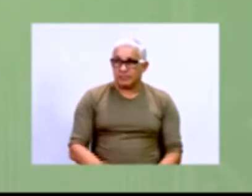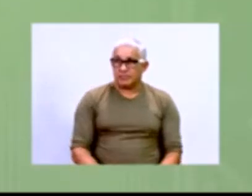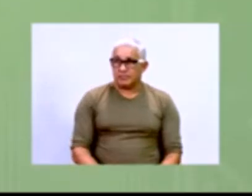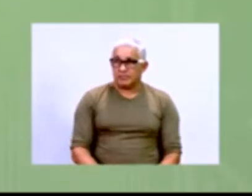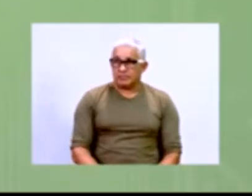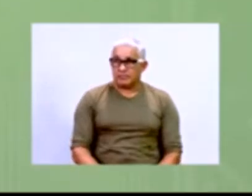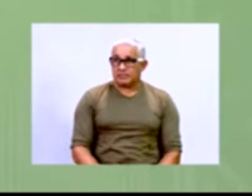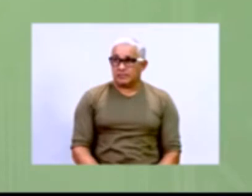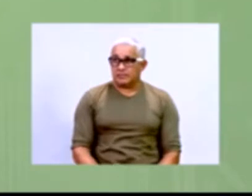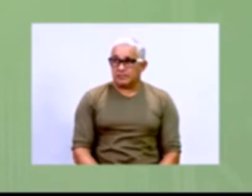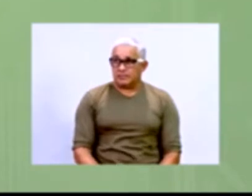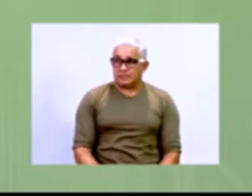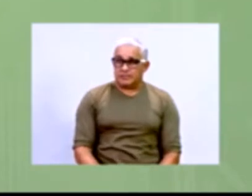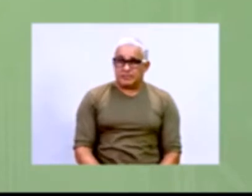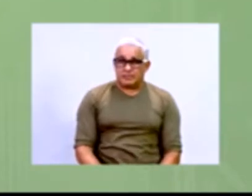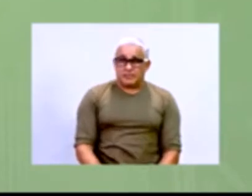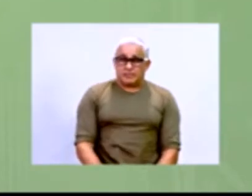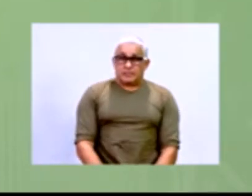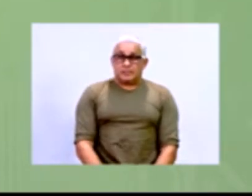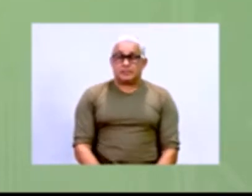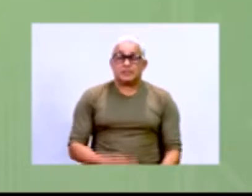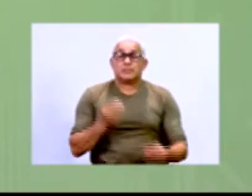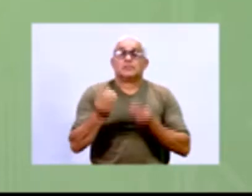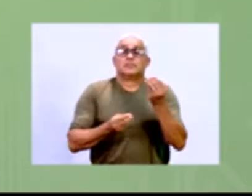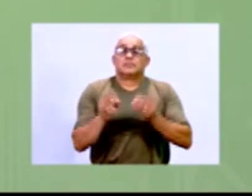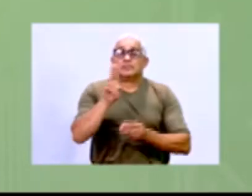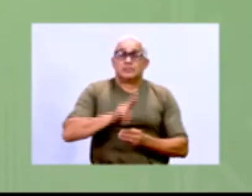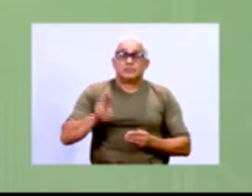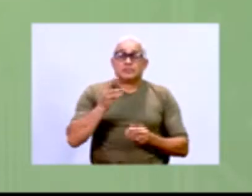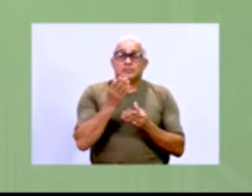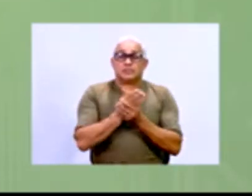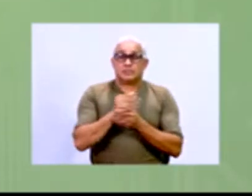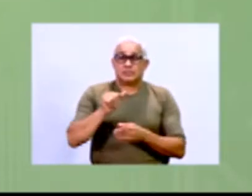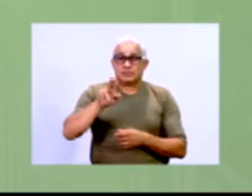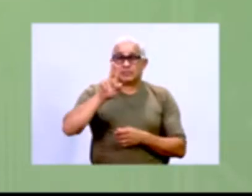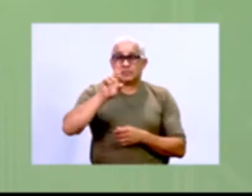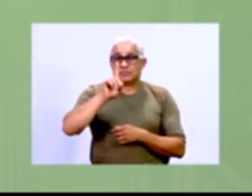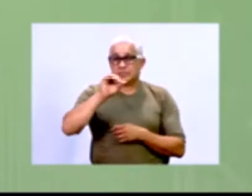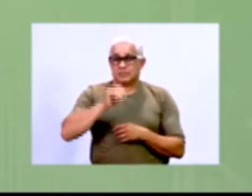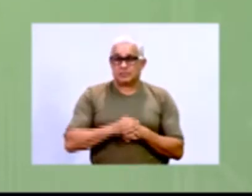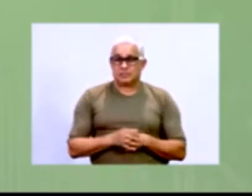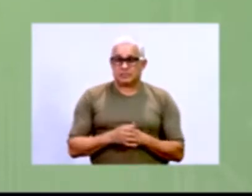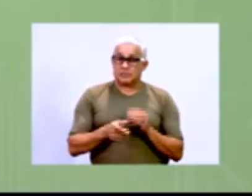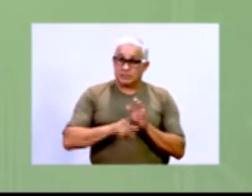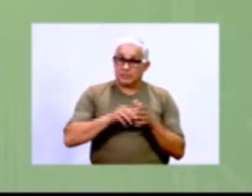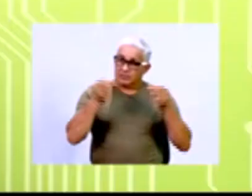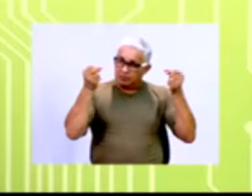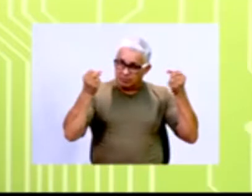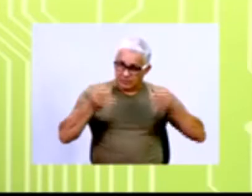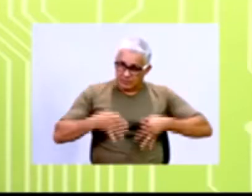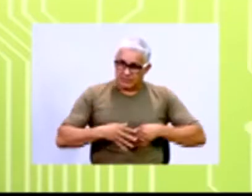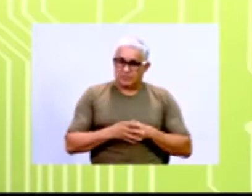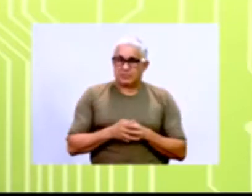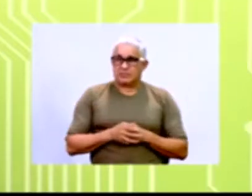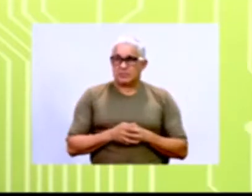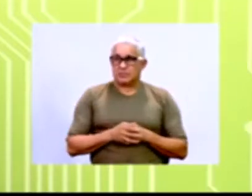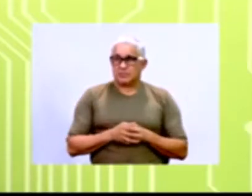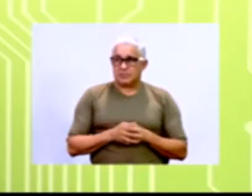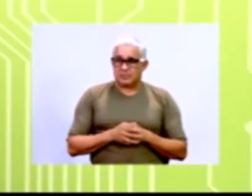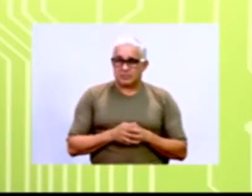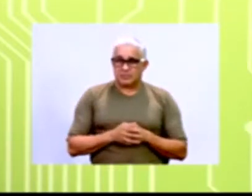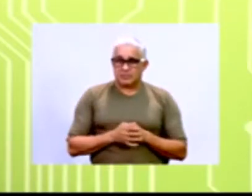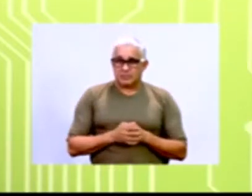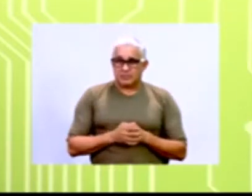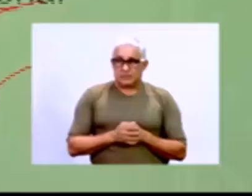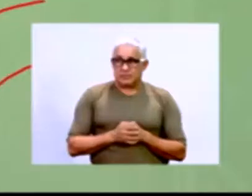Sim, mas aí em que situações nós vamos utilizar um arquivo de áudio? Antes da gente falar dessas situações,